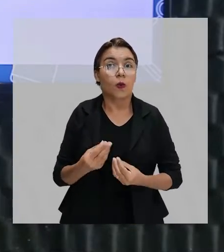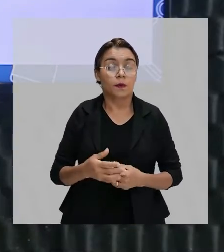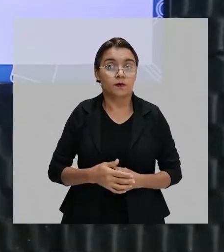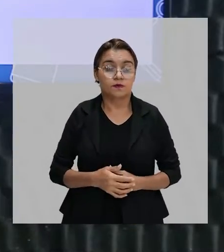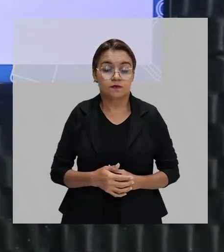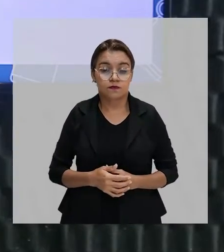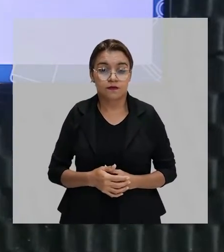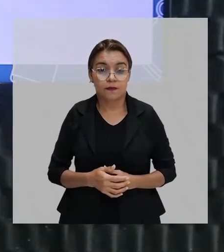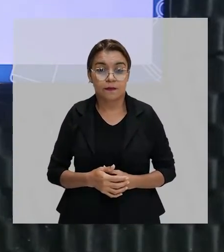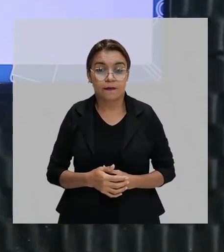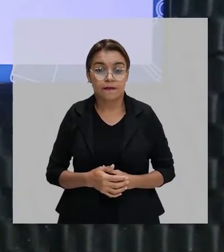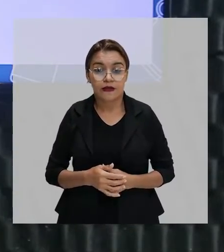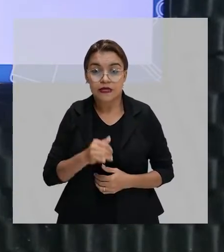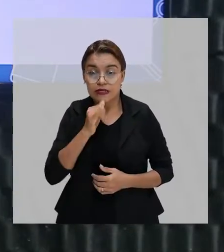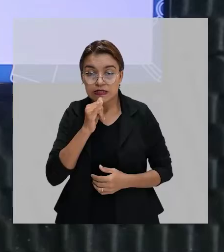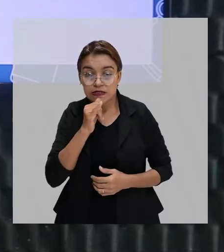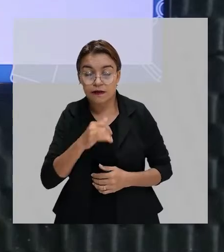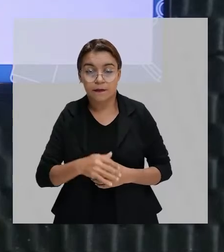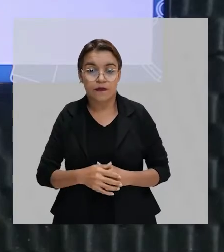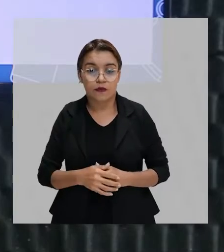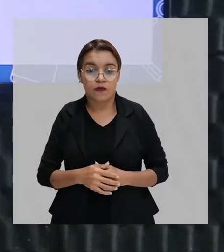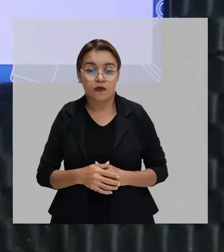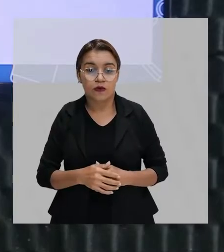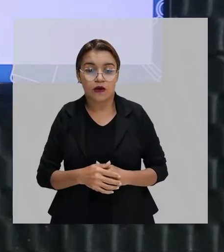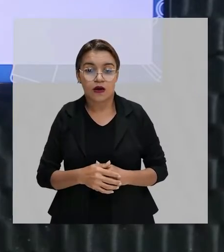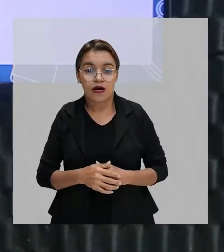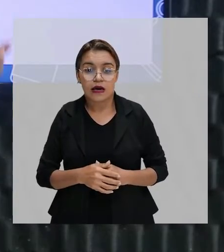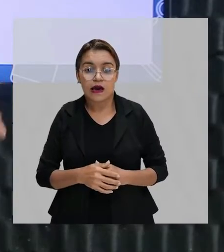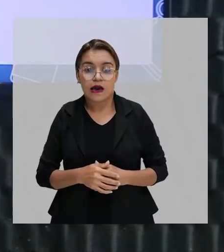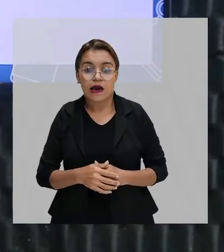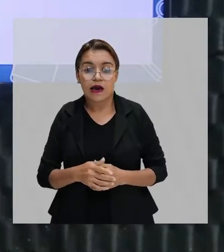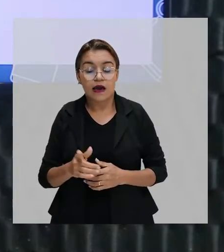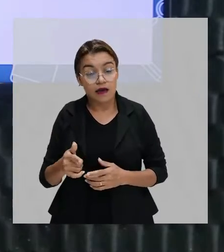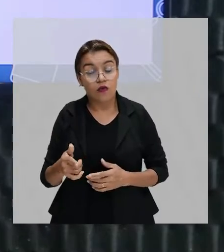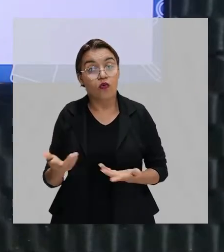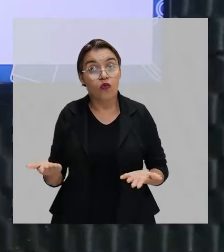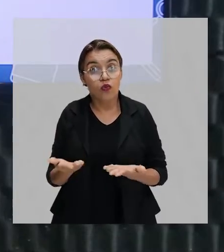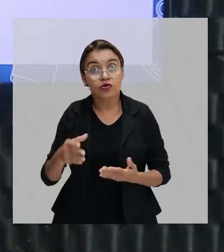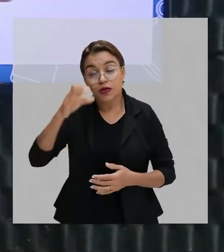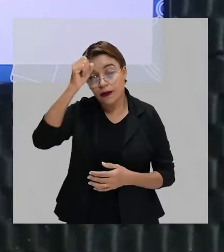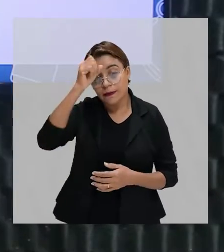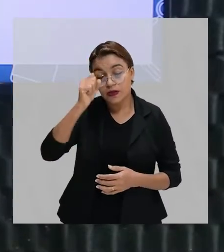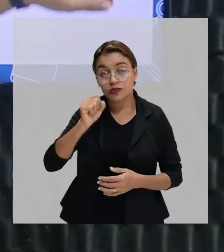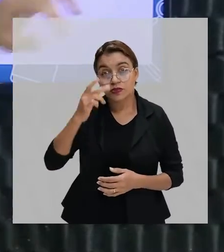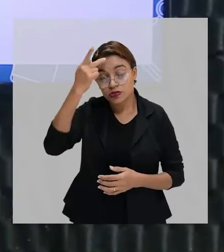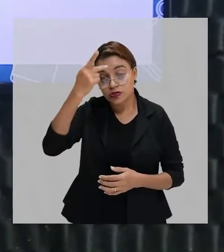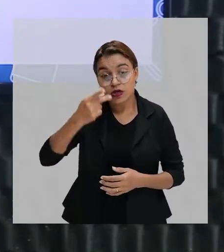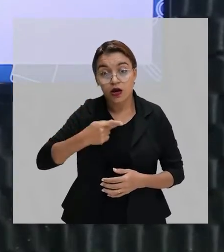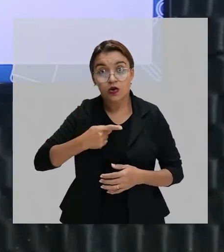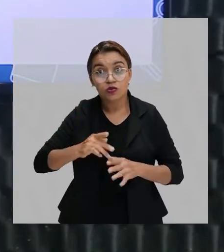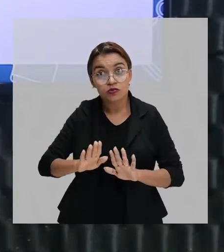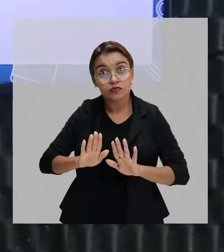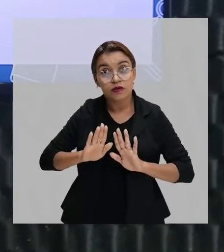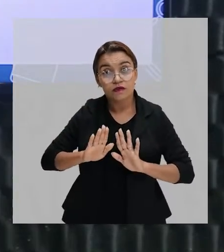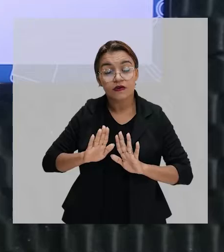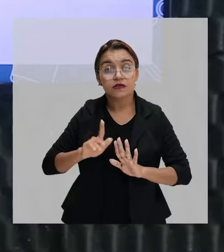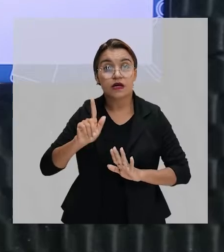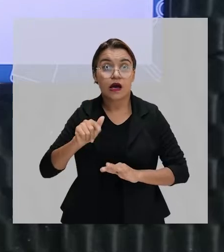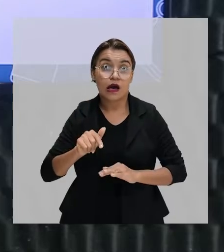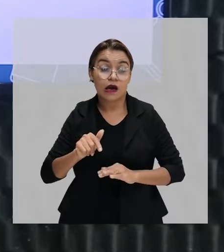fazer isso mas muito do que é aprendido hoje em relação aos defesa Avisa o que os imprevistos do